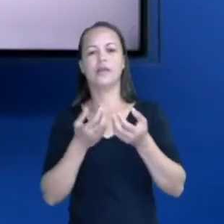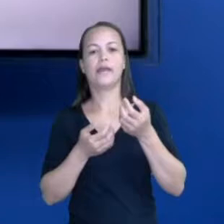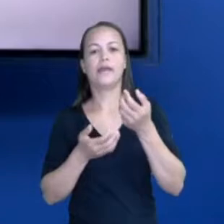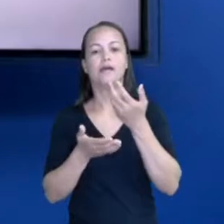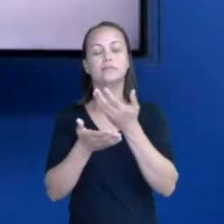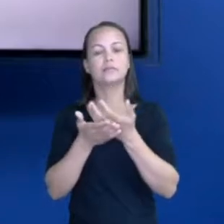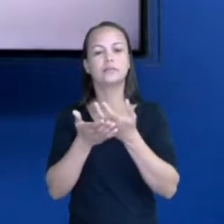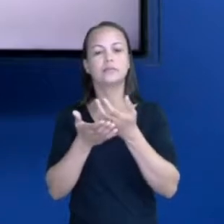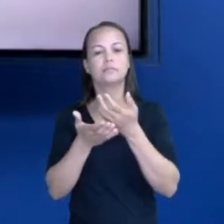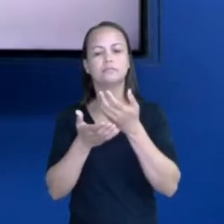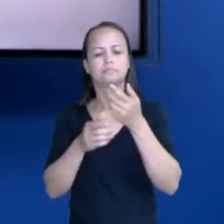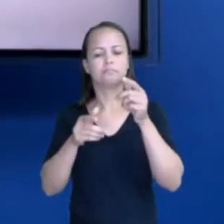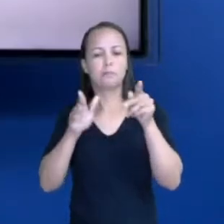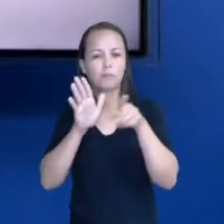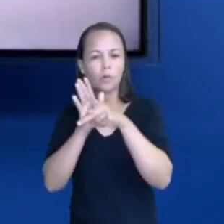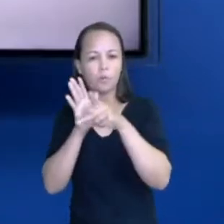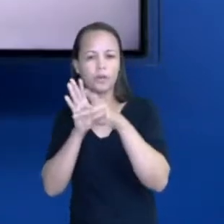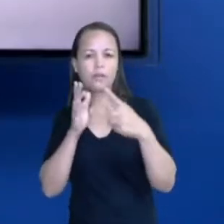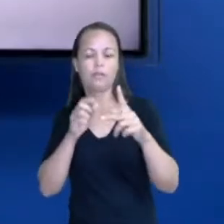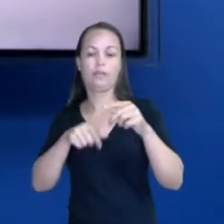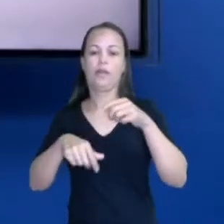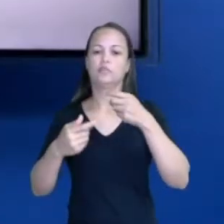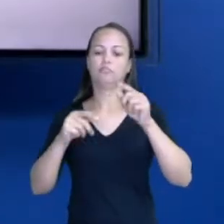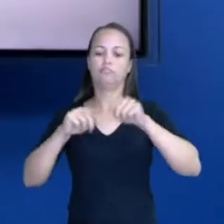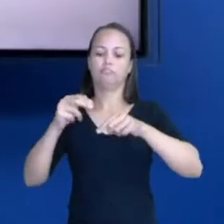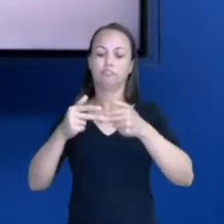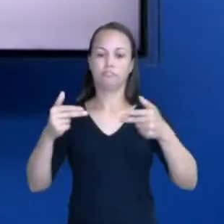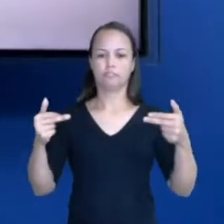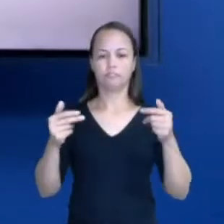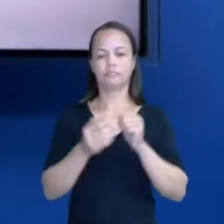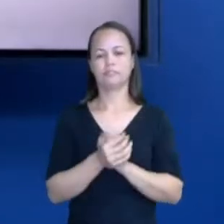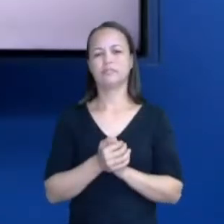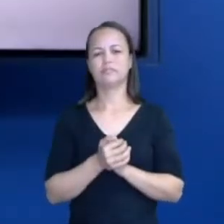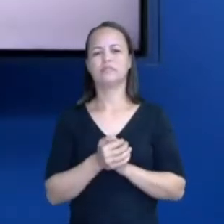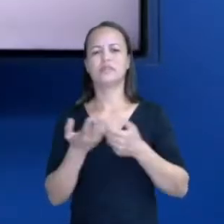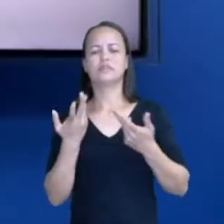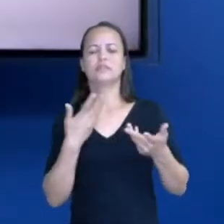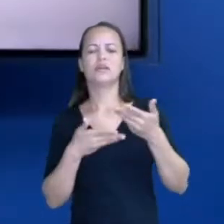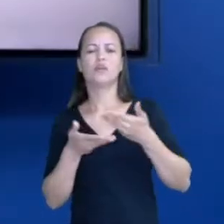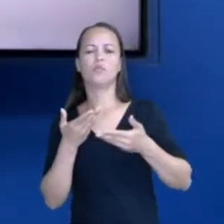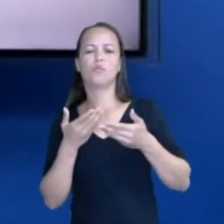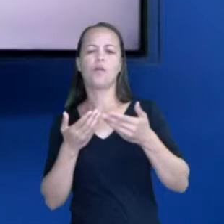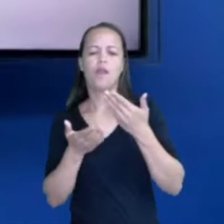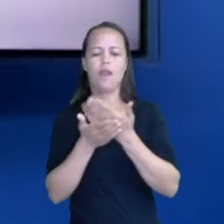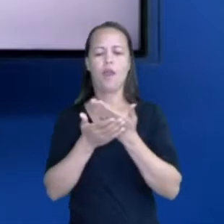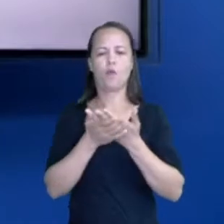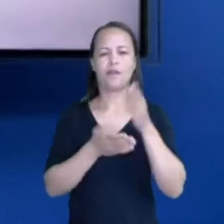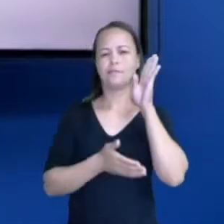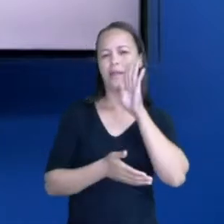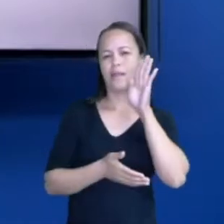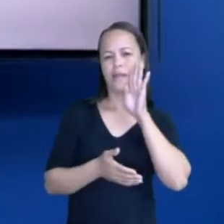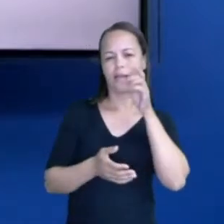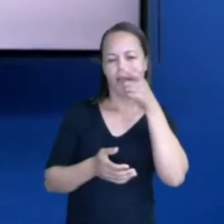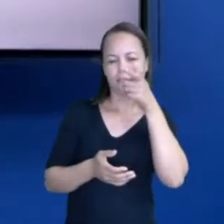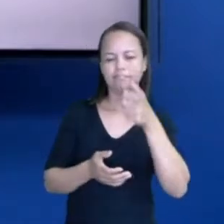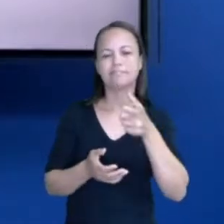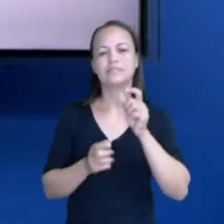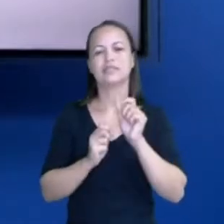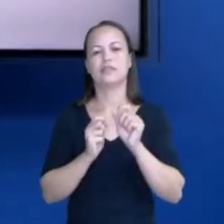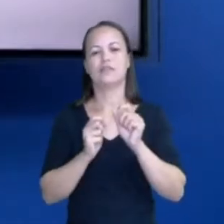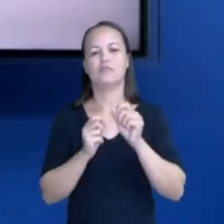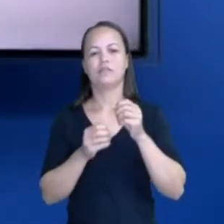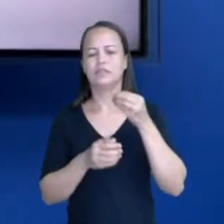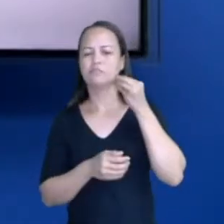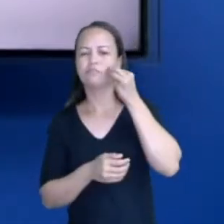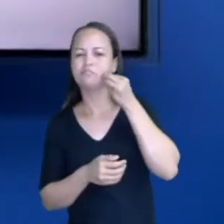às propriedades desses materiais, tá certo? Vai ser uma aula bem legal, bem interessante, a gente vai fazer algumas experiências